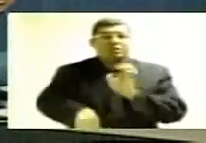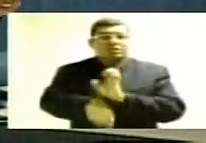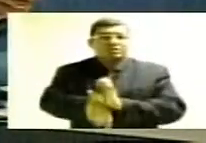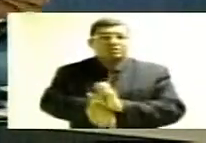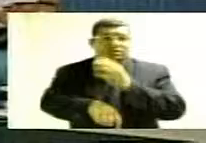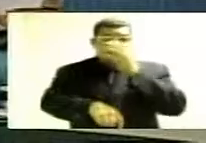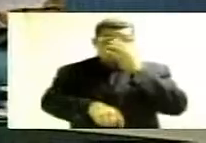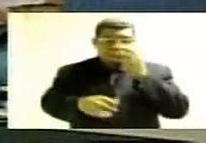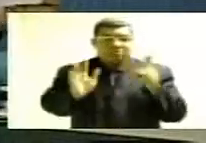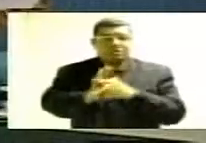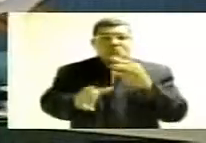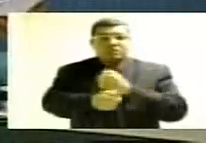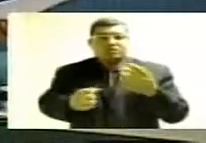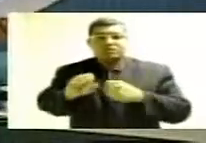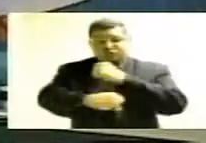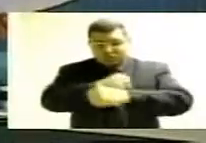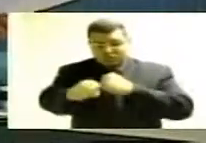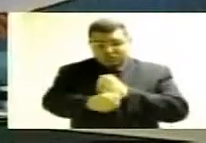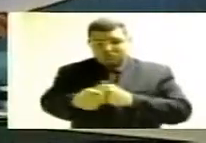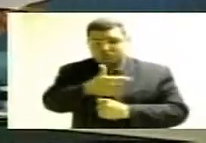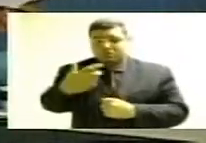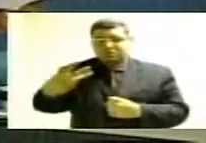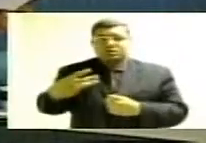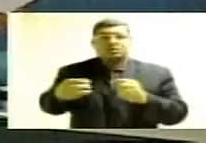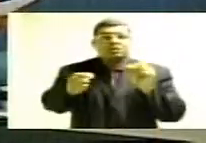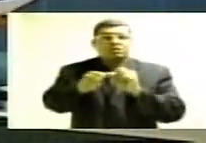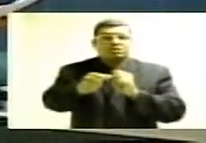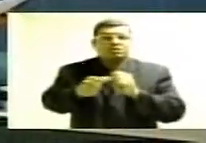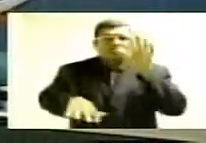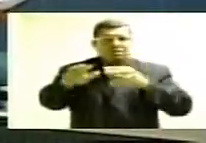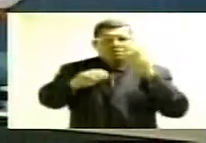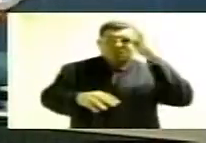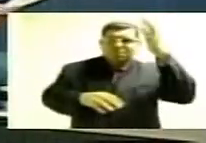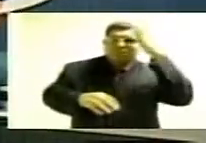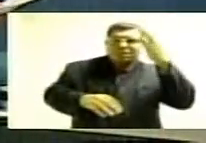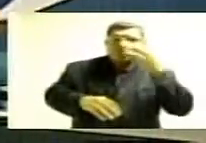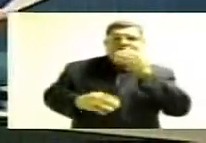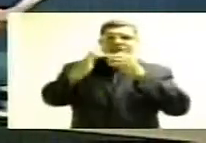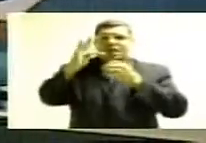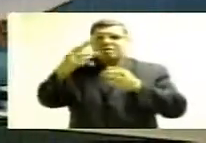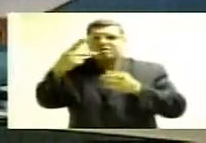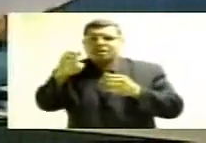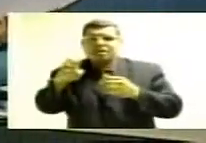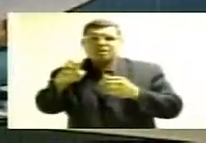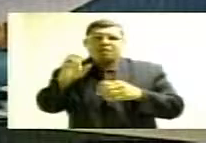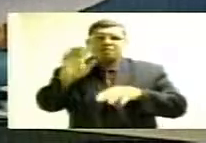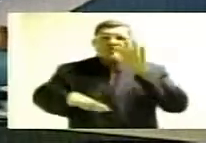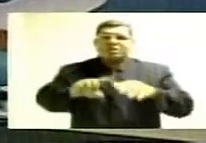na peça orçamentária de 2013, deputado Ricardo, fez uma previsão de FPE de